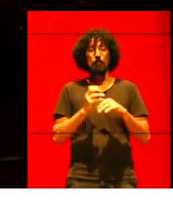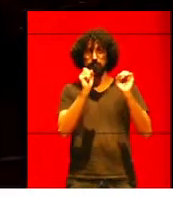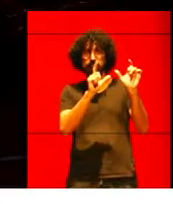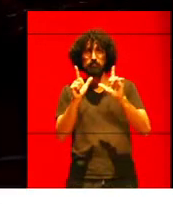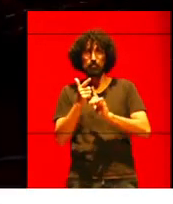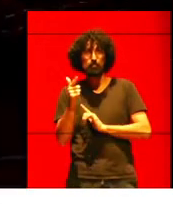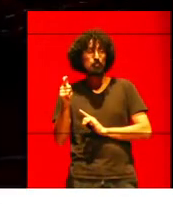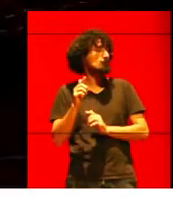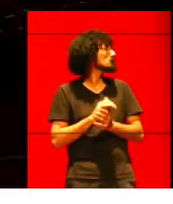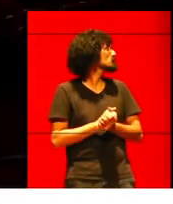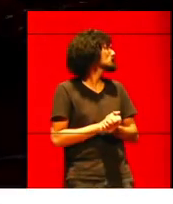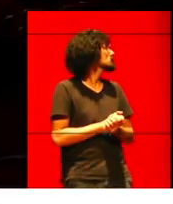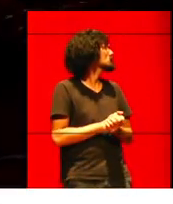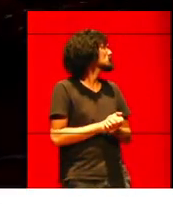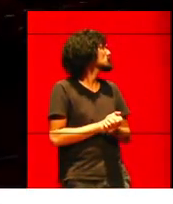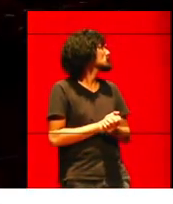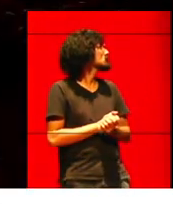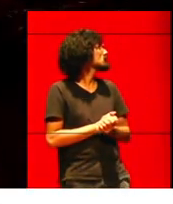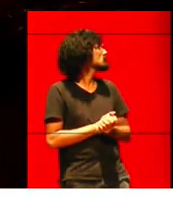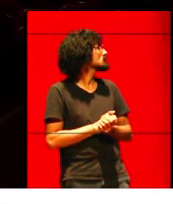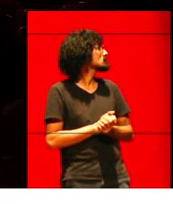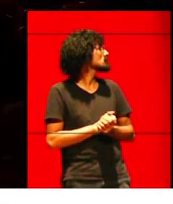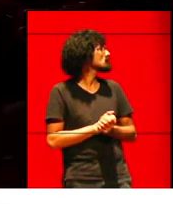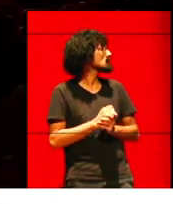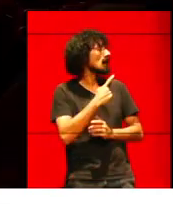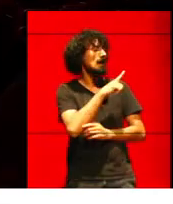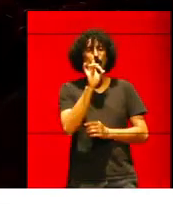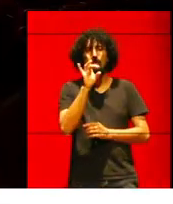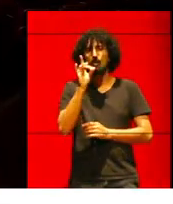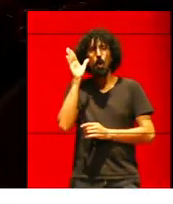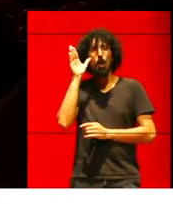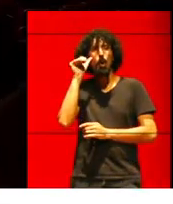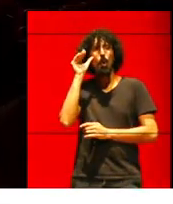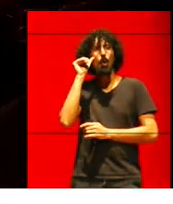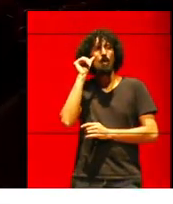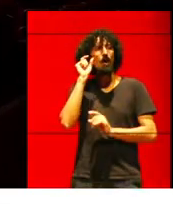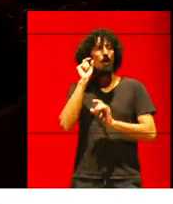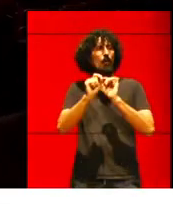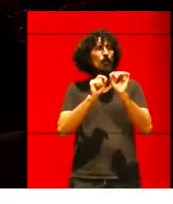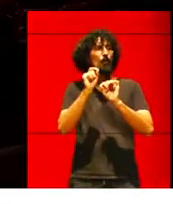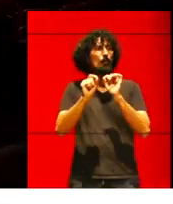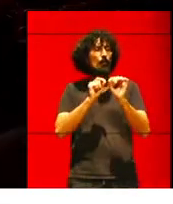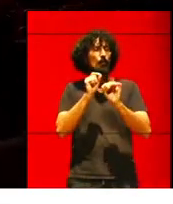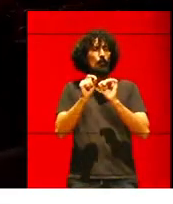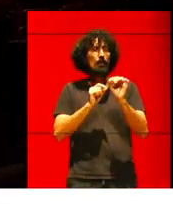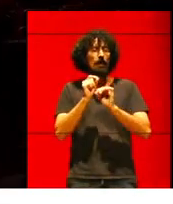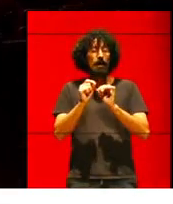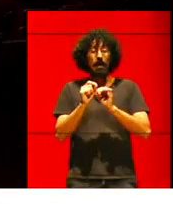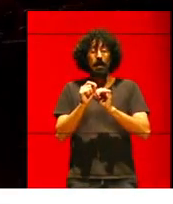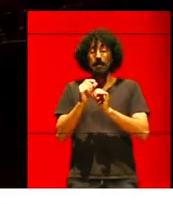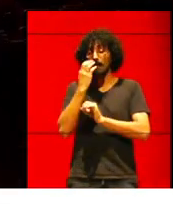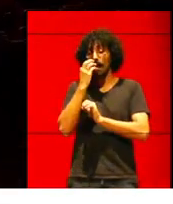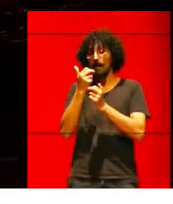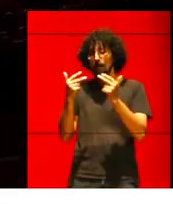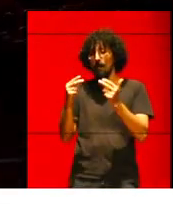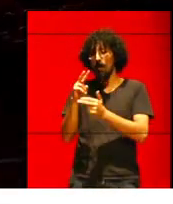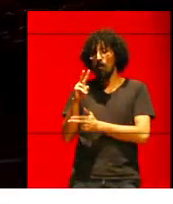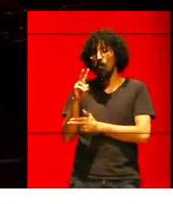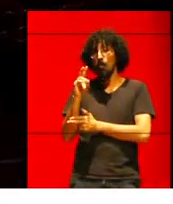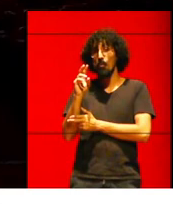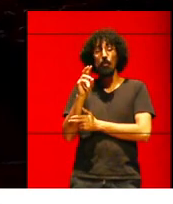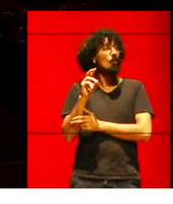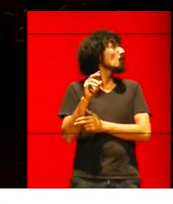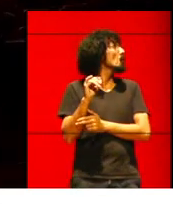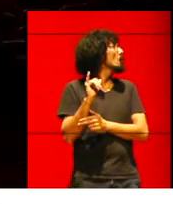slide, pode passar. Aqui, só para curiosidade de vocês, como eu falei, os animais vertebrados, eles não apresentam, eles